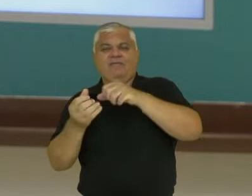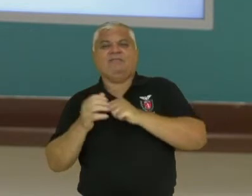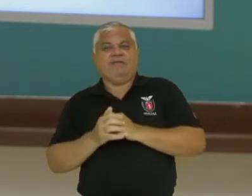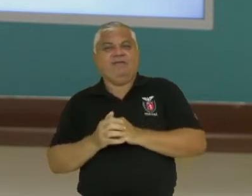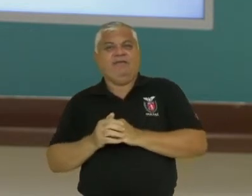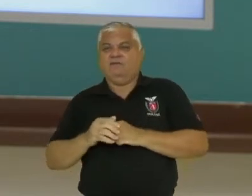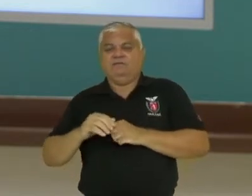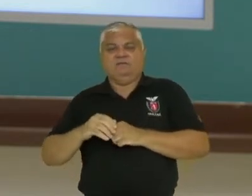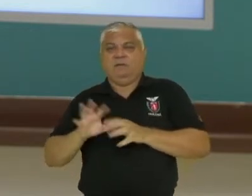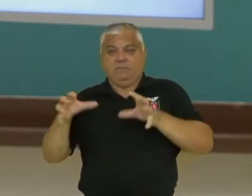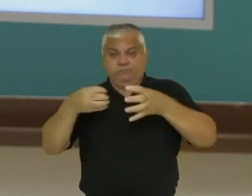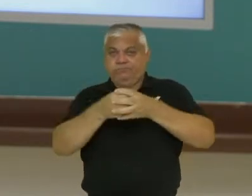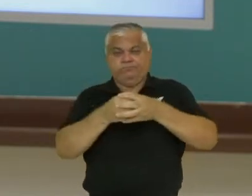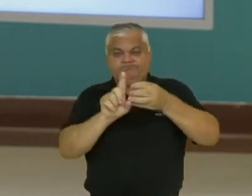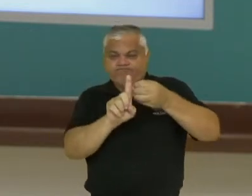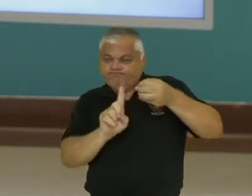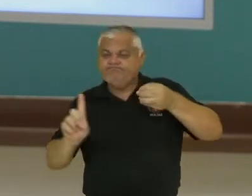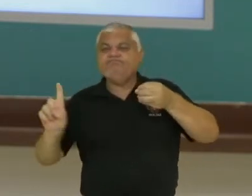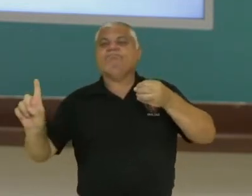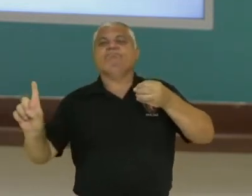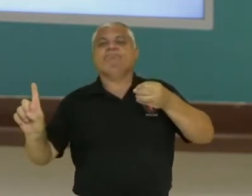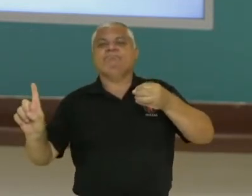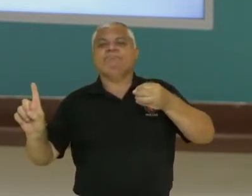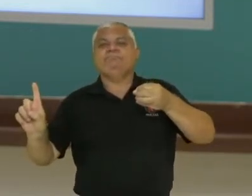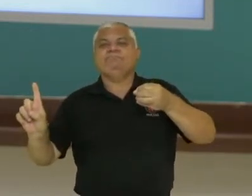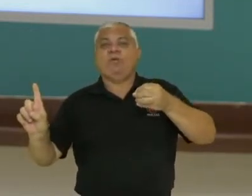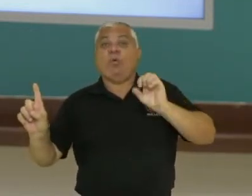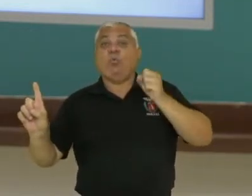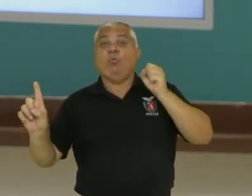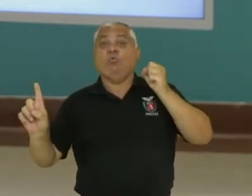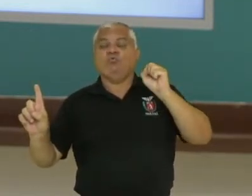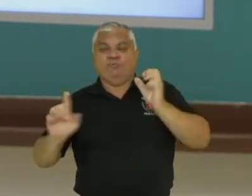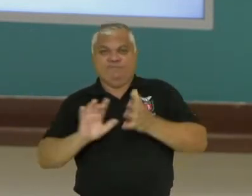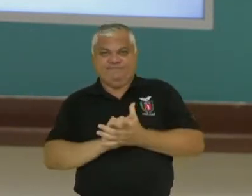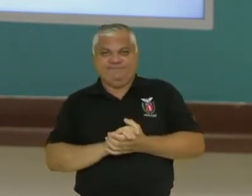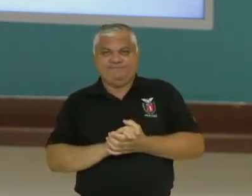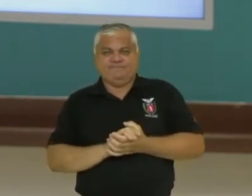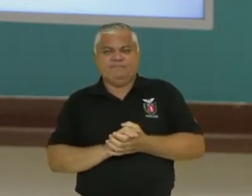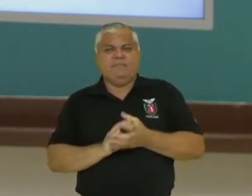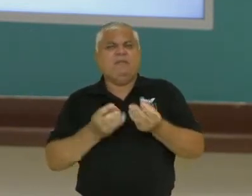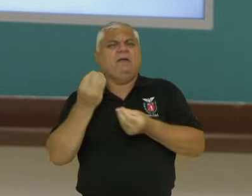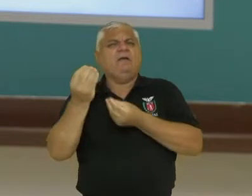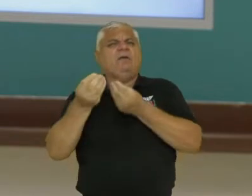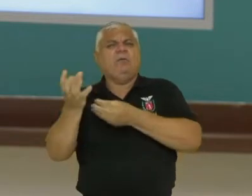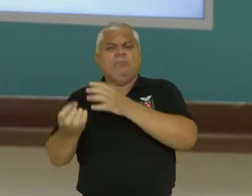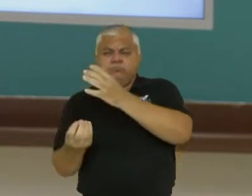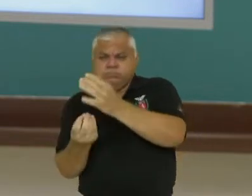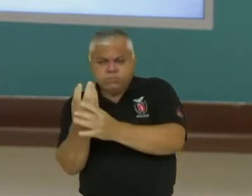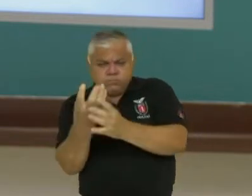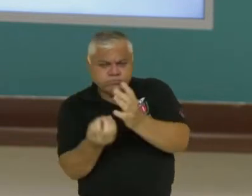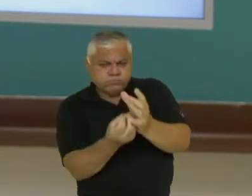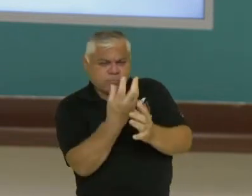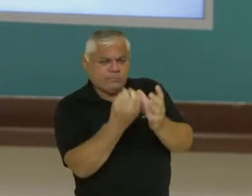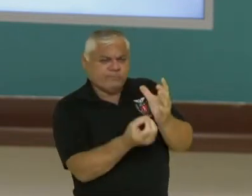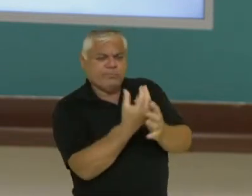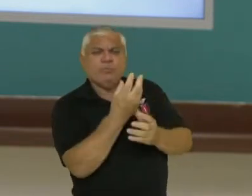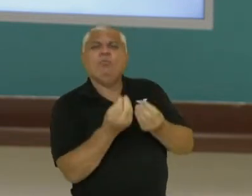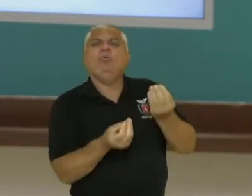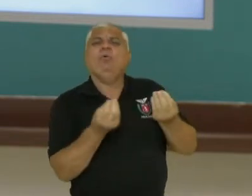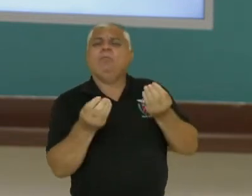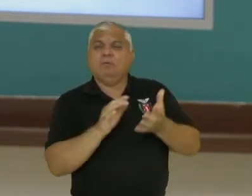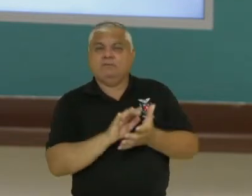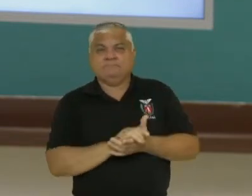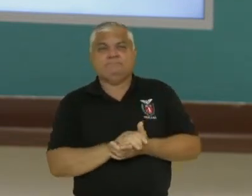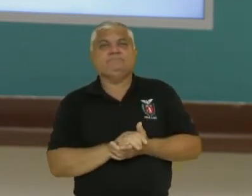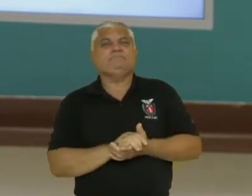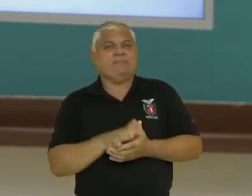ele não entra nessa apresentação. Então, como será que esses planetas foram originados? Então